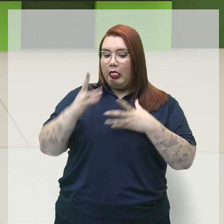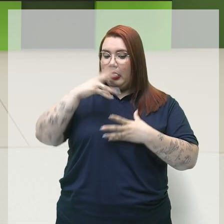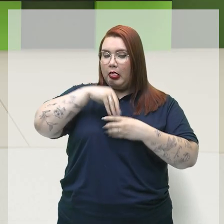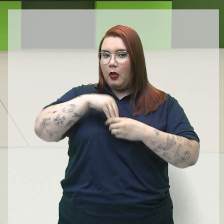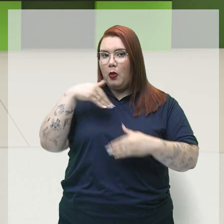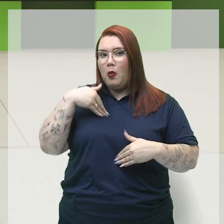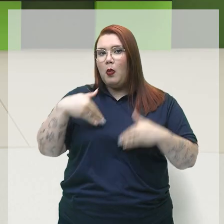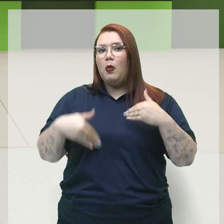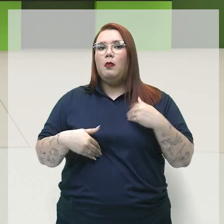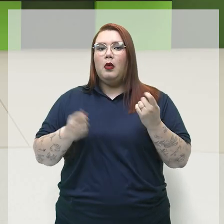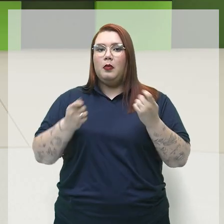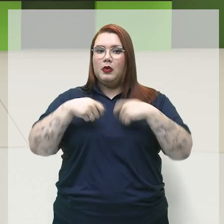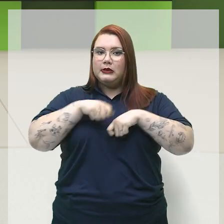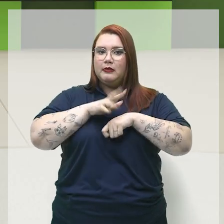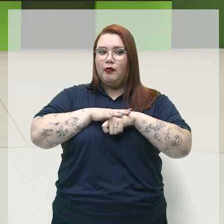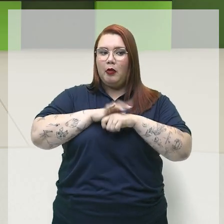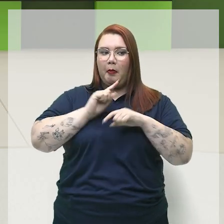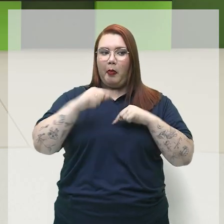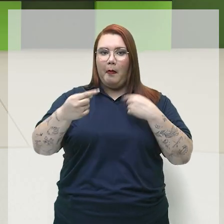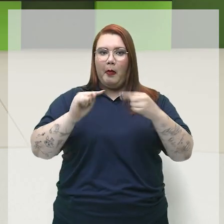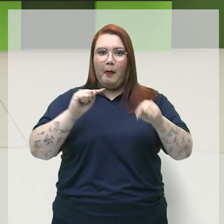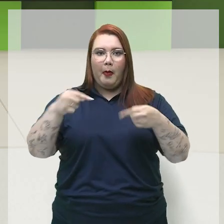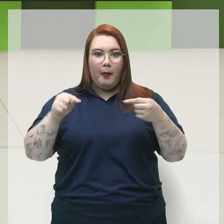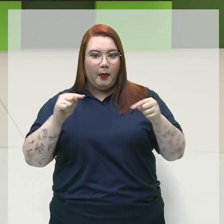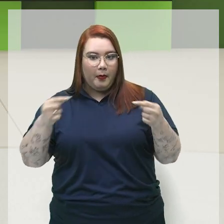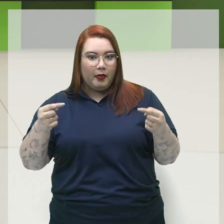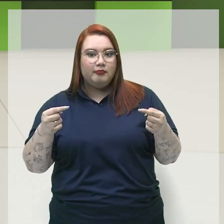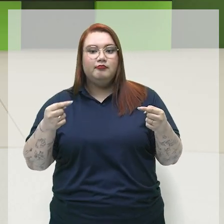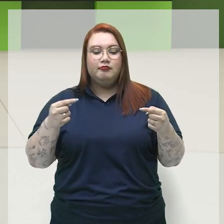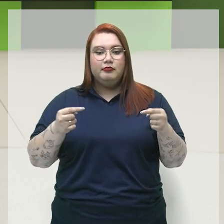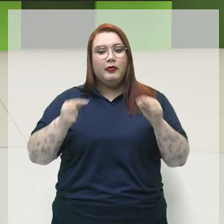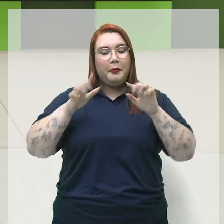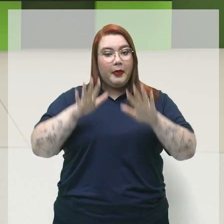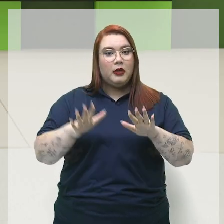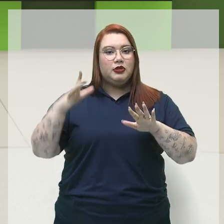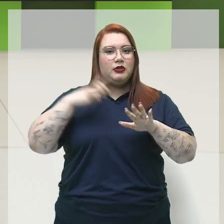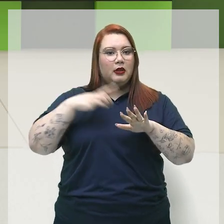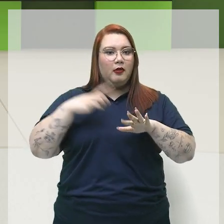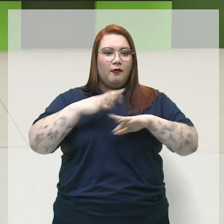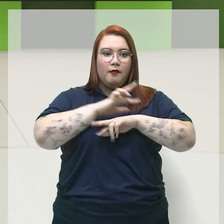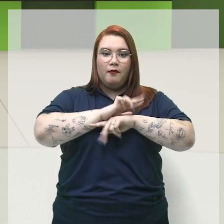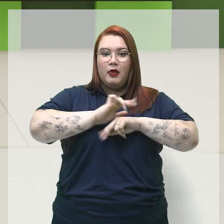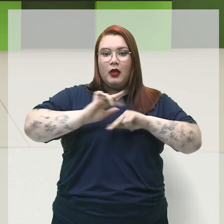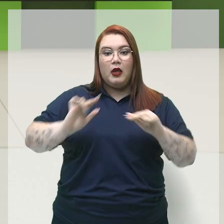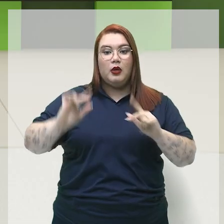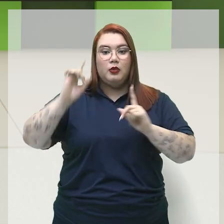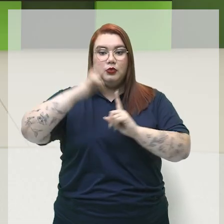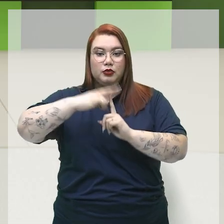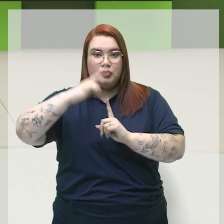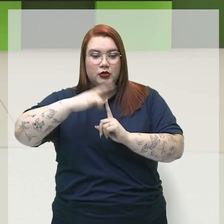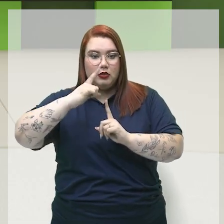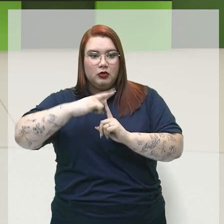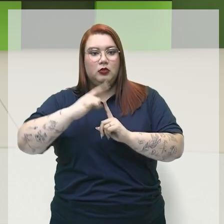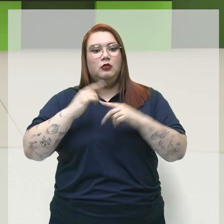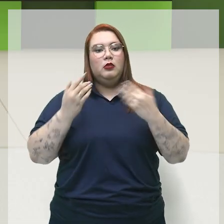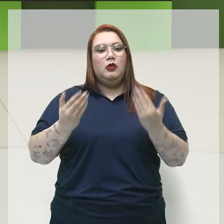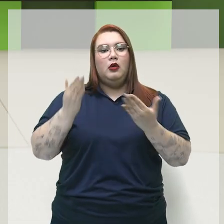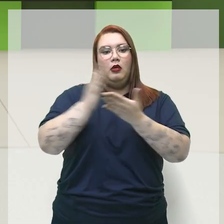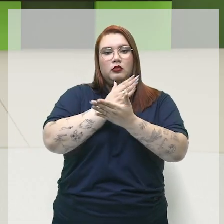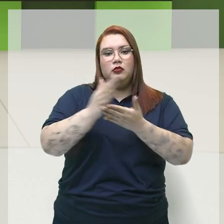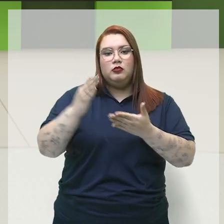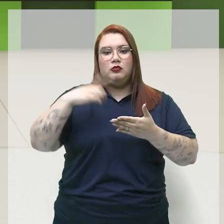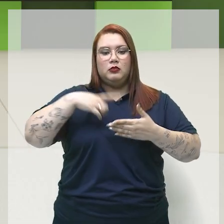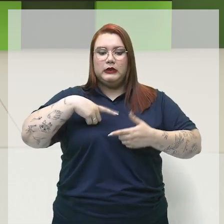são sexualmente transmissíveis. Lembrando que existem diversos tipos de transmissões, algumas por